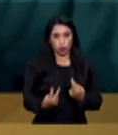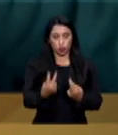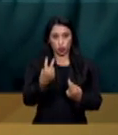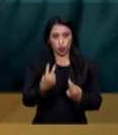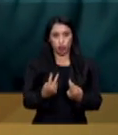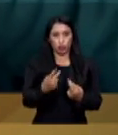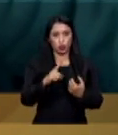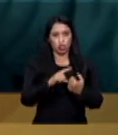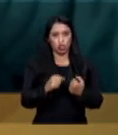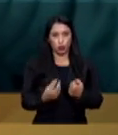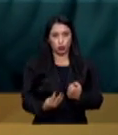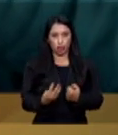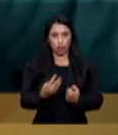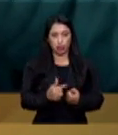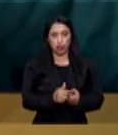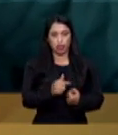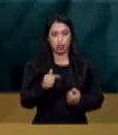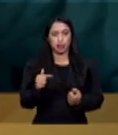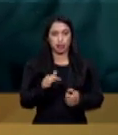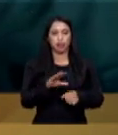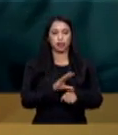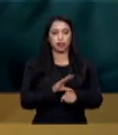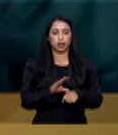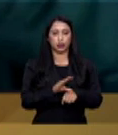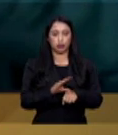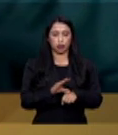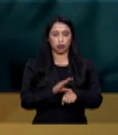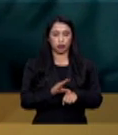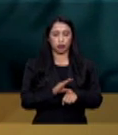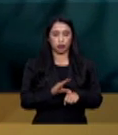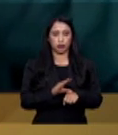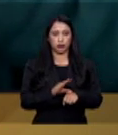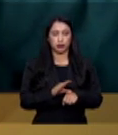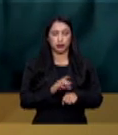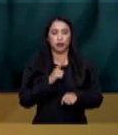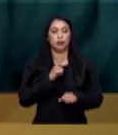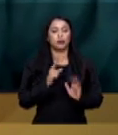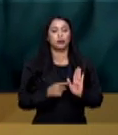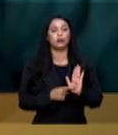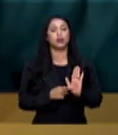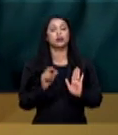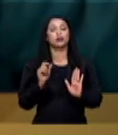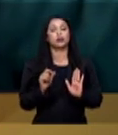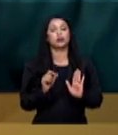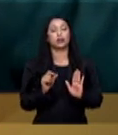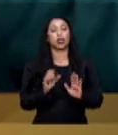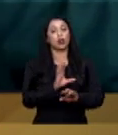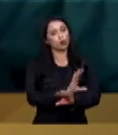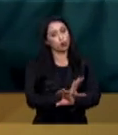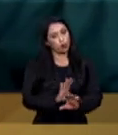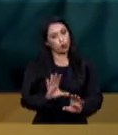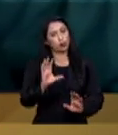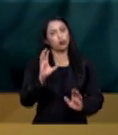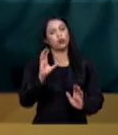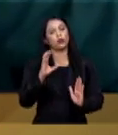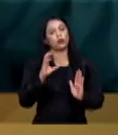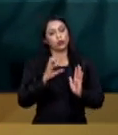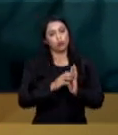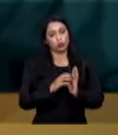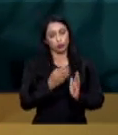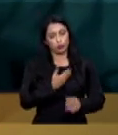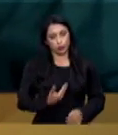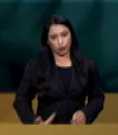artigo 37 da Constituição Federal, direcionam ao concurso público.